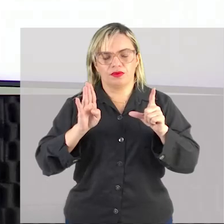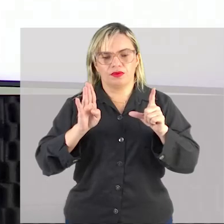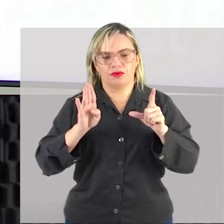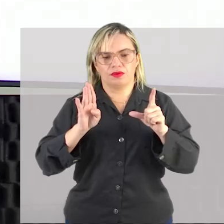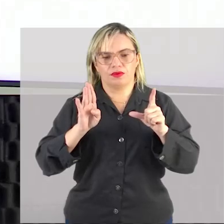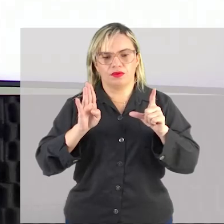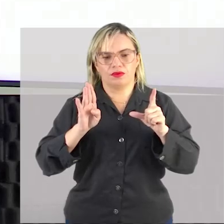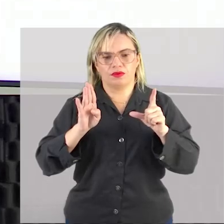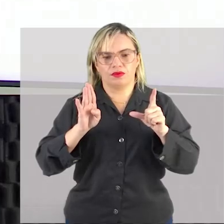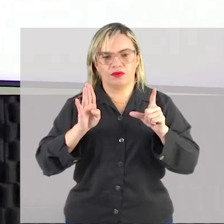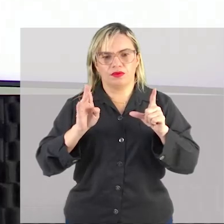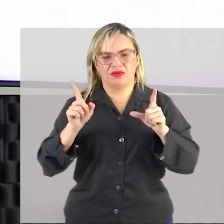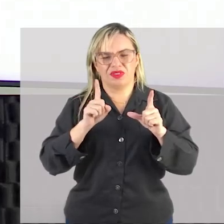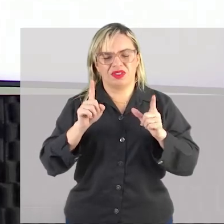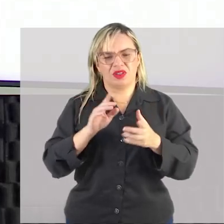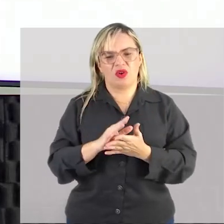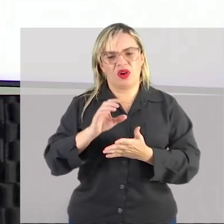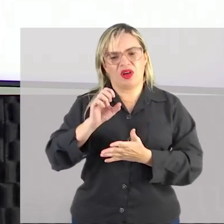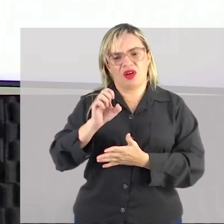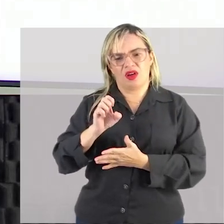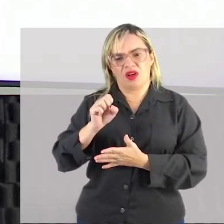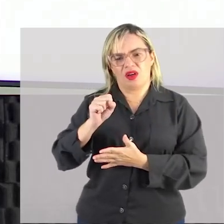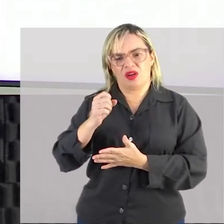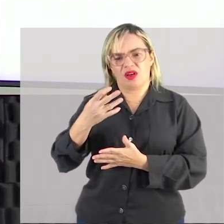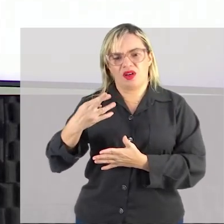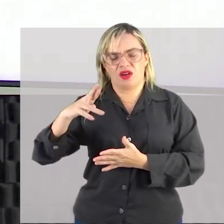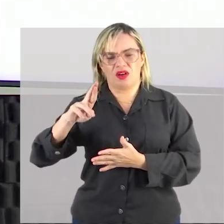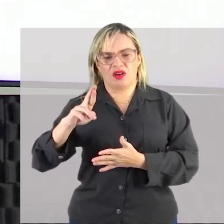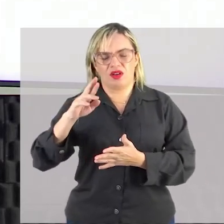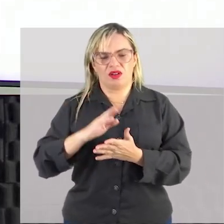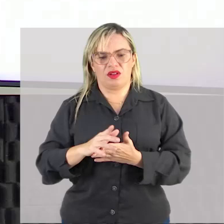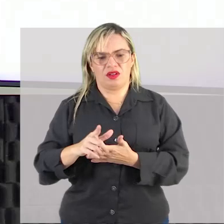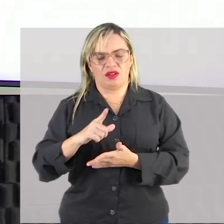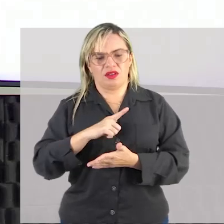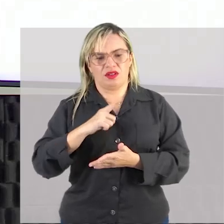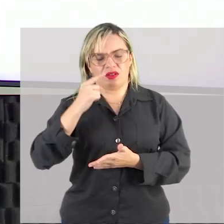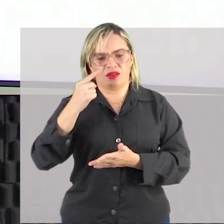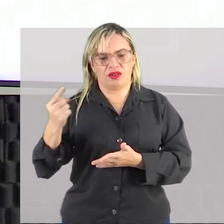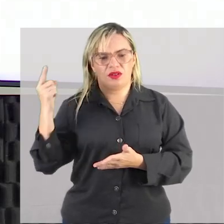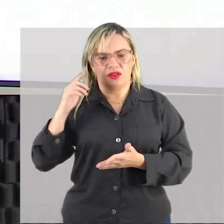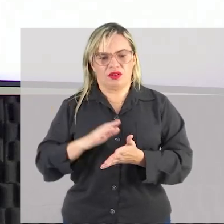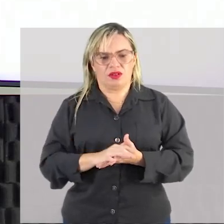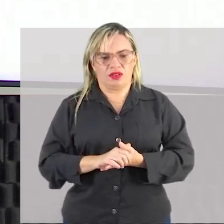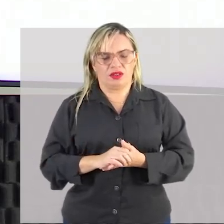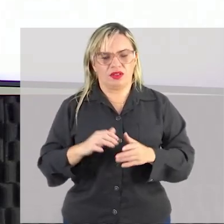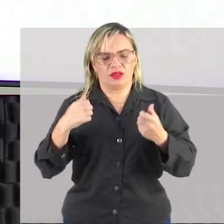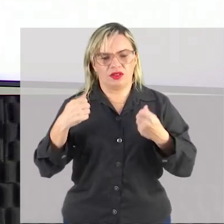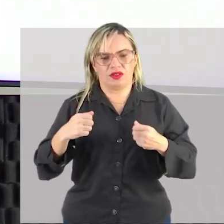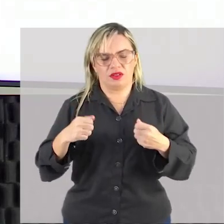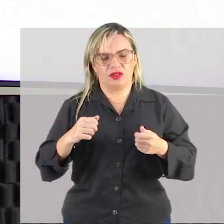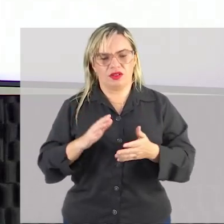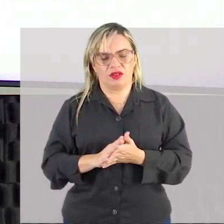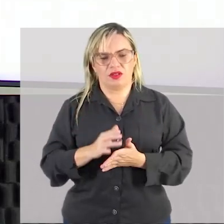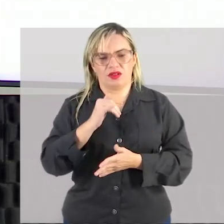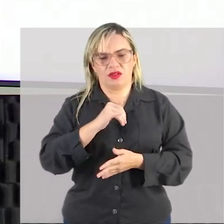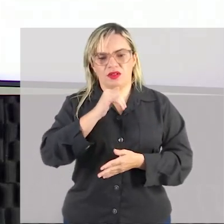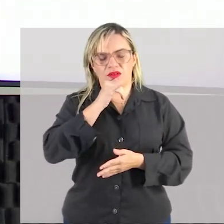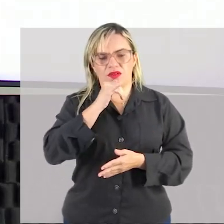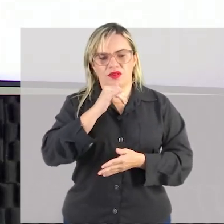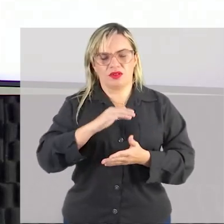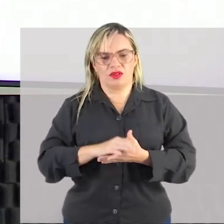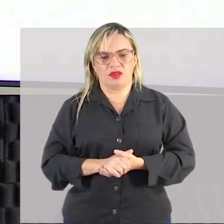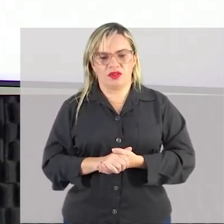Éster e fenol? Não. Porque se eu quisesse ter um éster, eu precisaria, por exemplo, imagina um